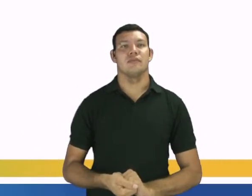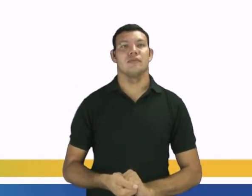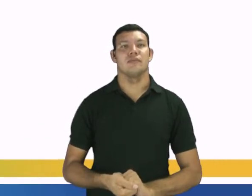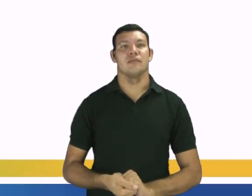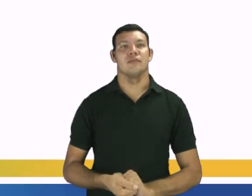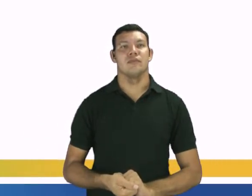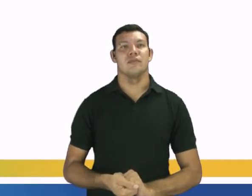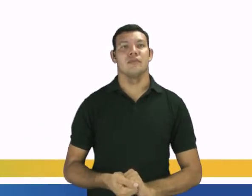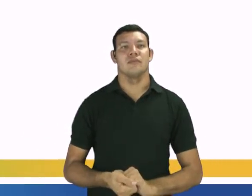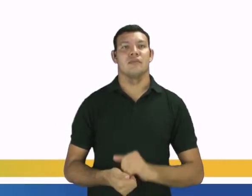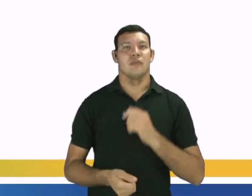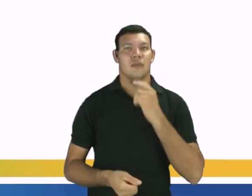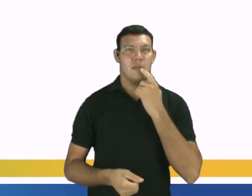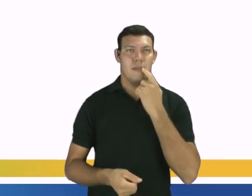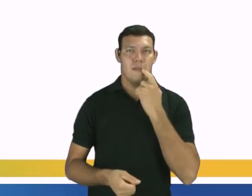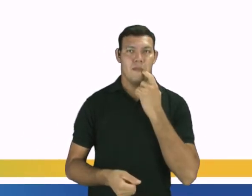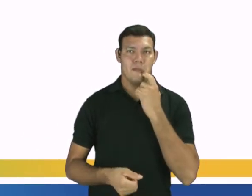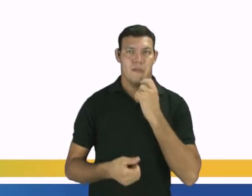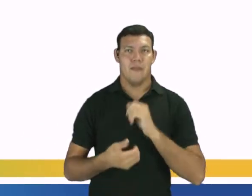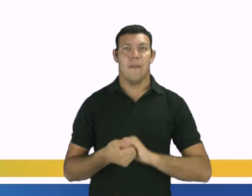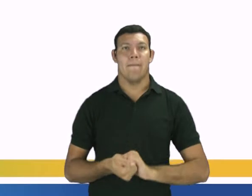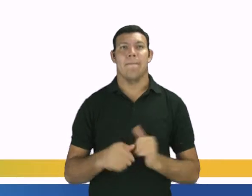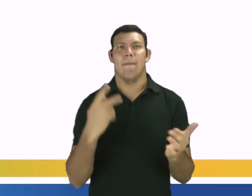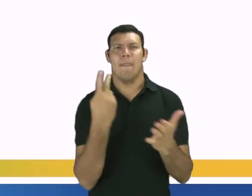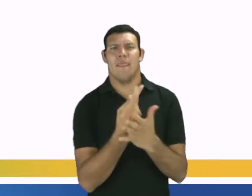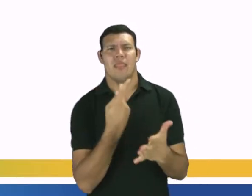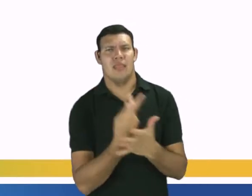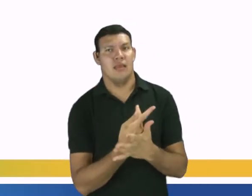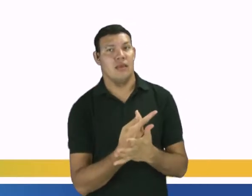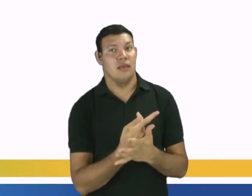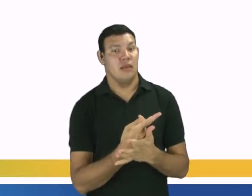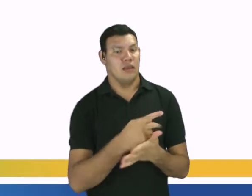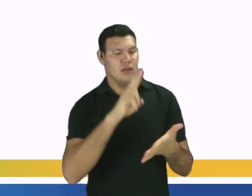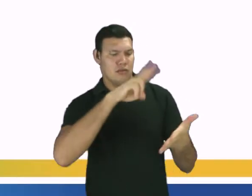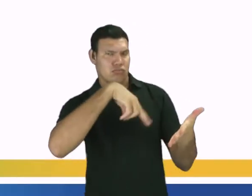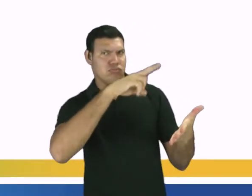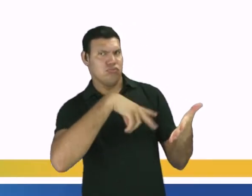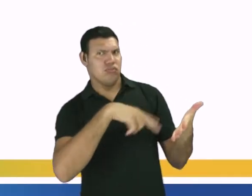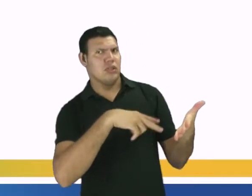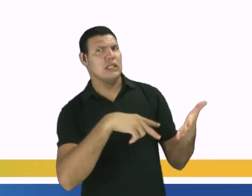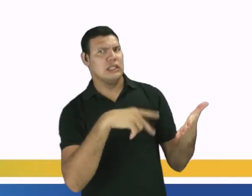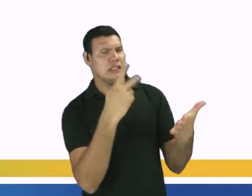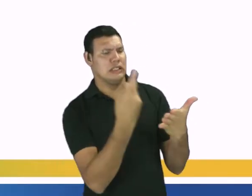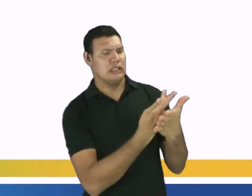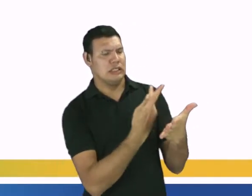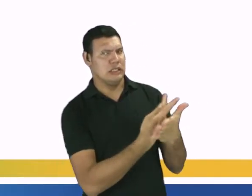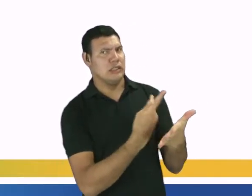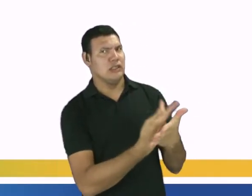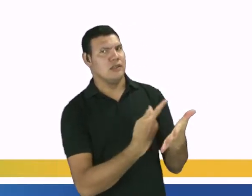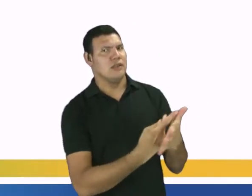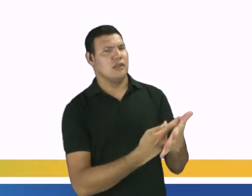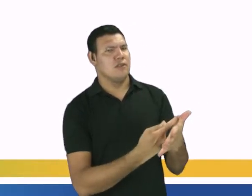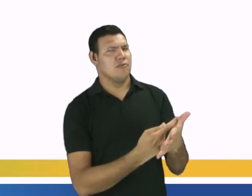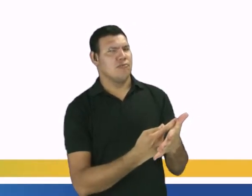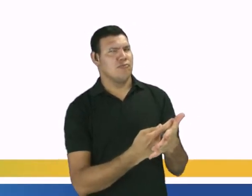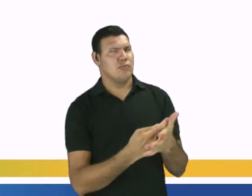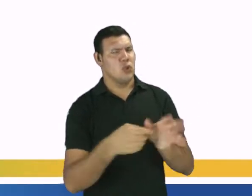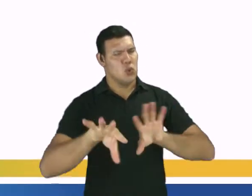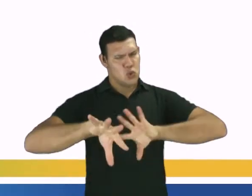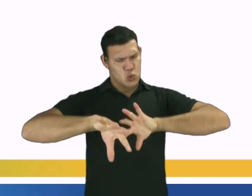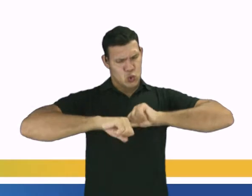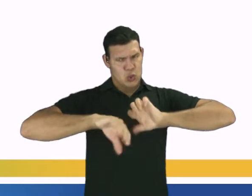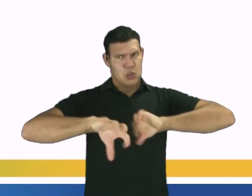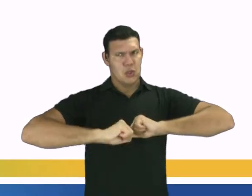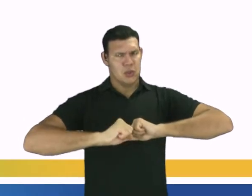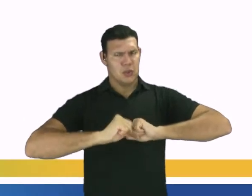Eu vou ler o texto do jeito que ele está aí, com erro e tudo. E eu quero que você observe, quero ver se você já vai pegar esses erros assim na